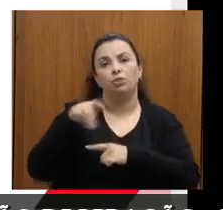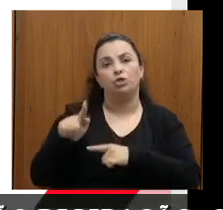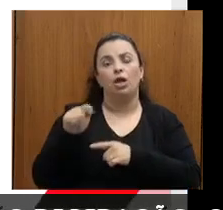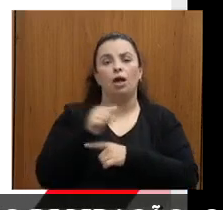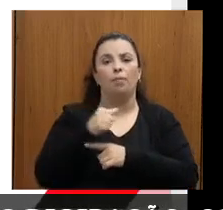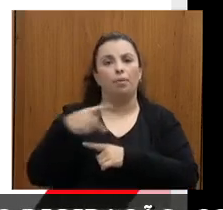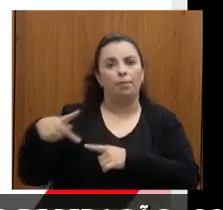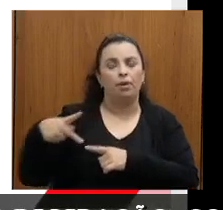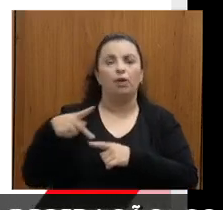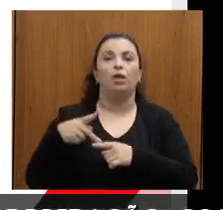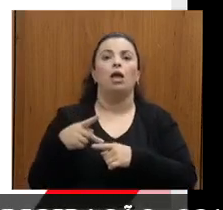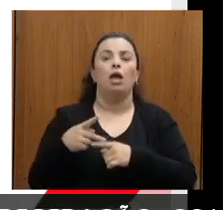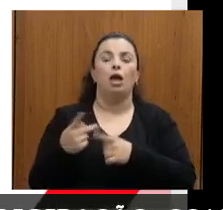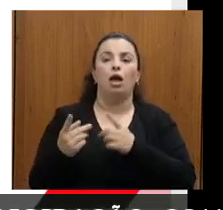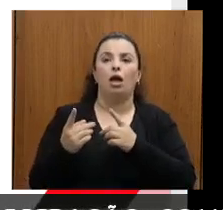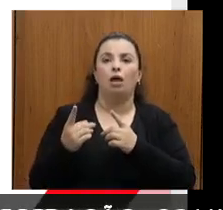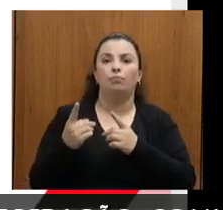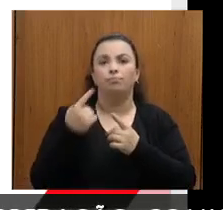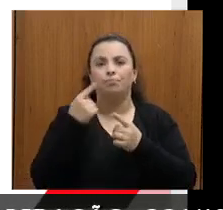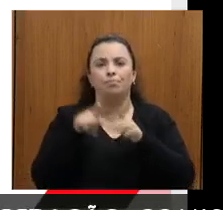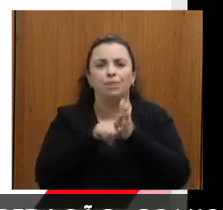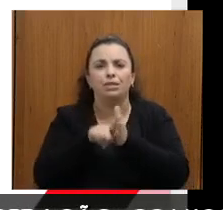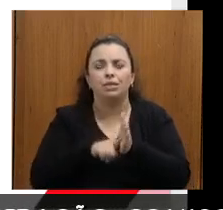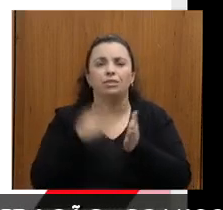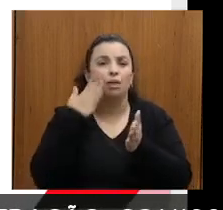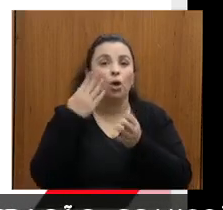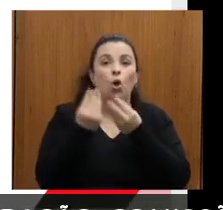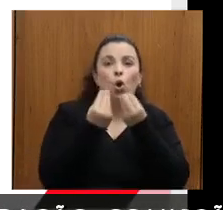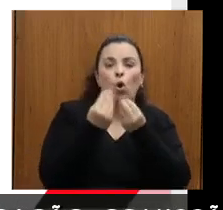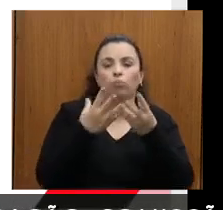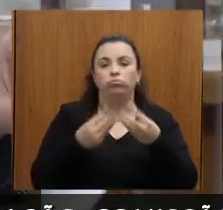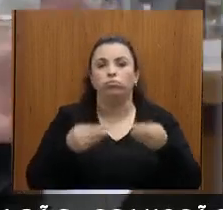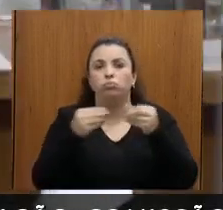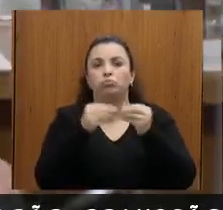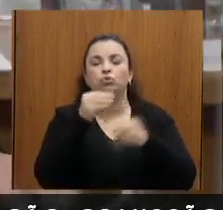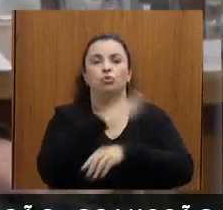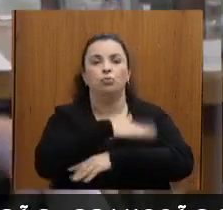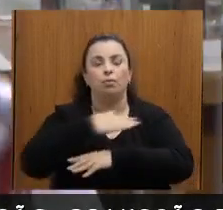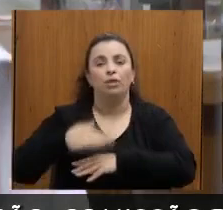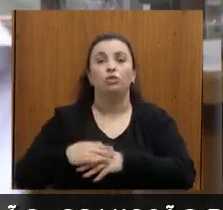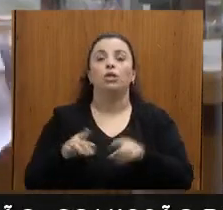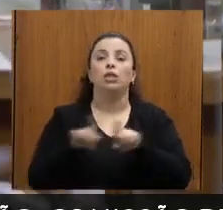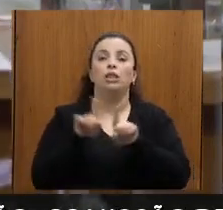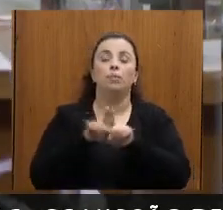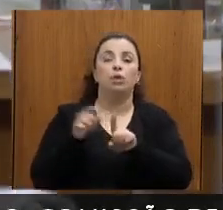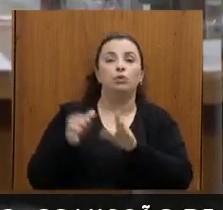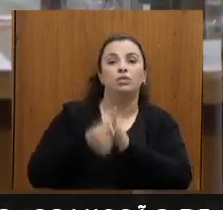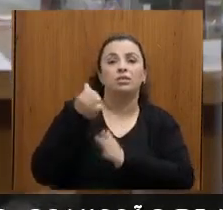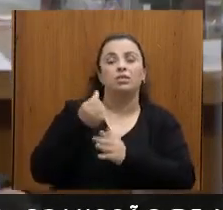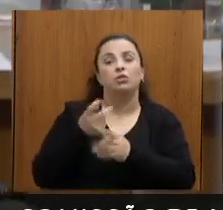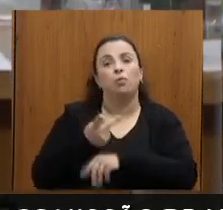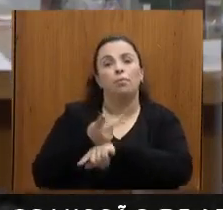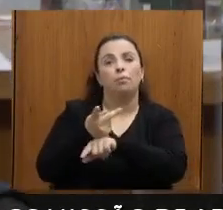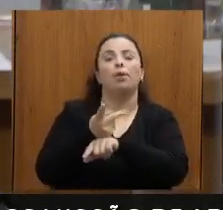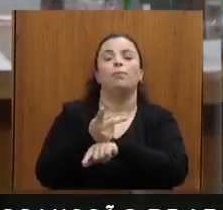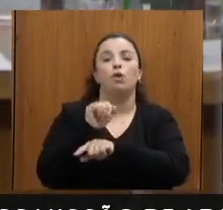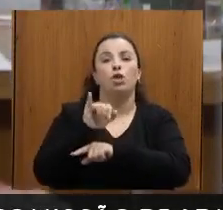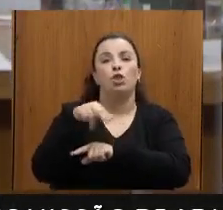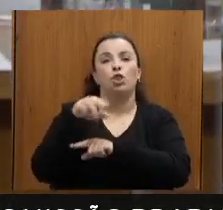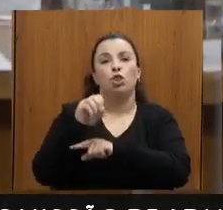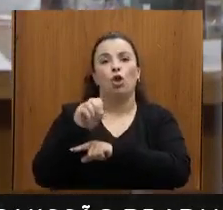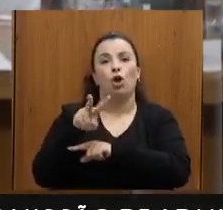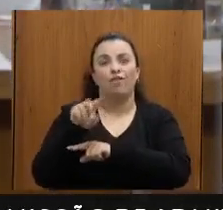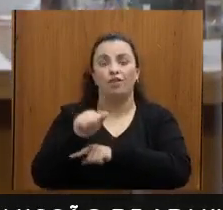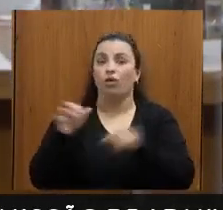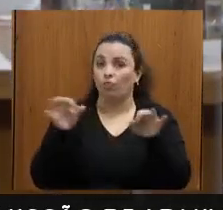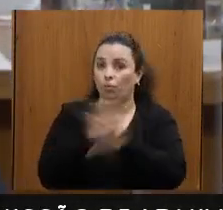consulta popular sobre a reparação de Burmadinho e a votação popular do sexto prêmio Inova, que foi concluído hoje, inclusive. Pode passar. A